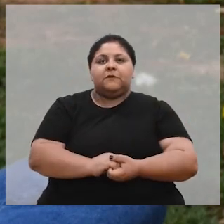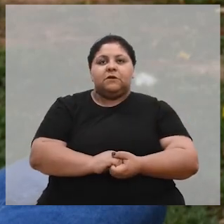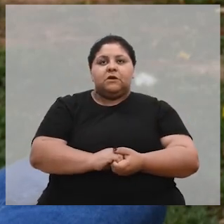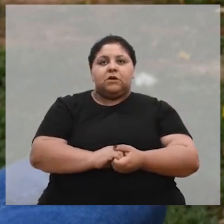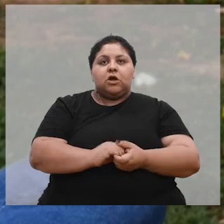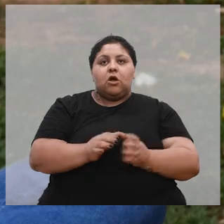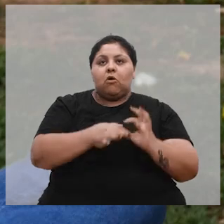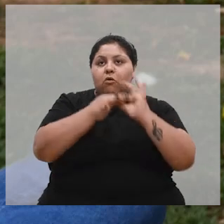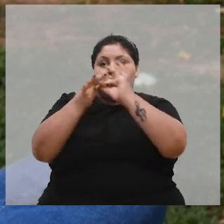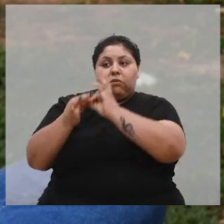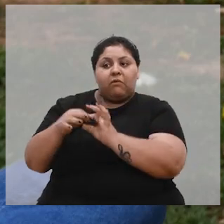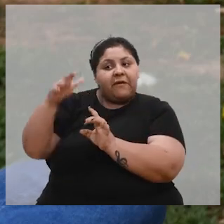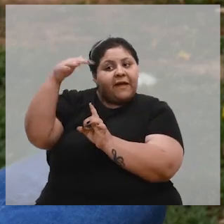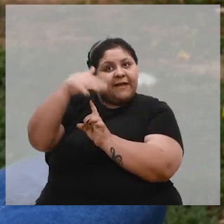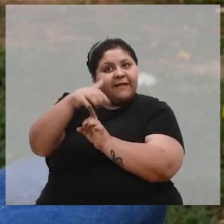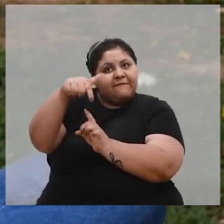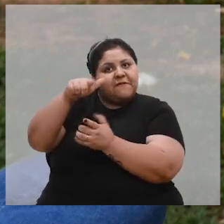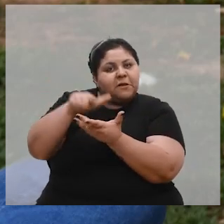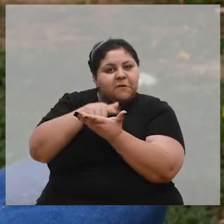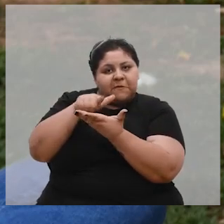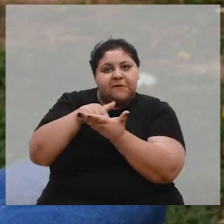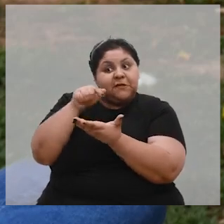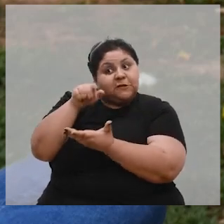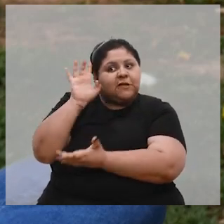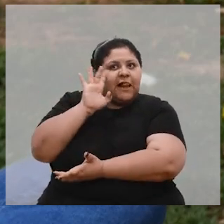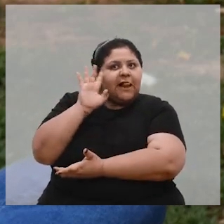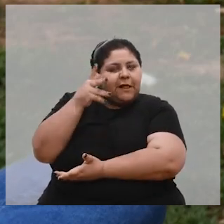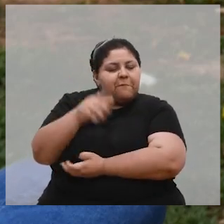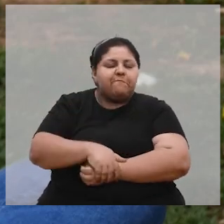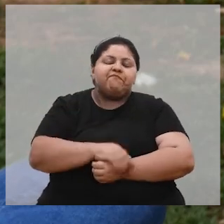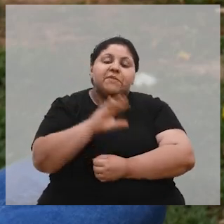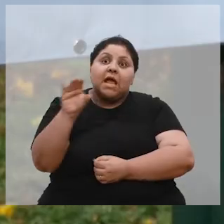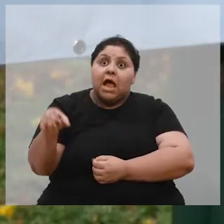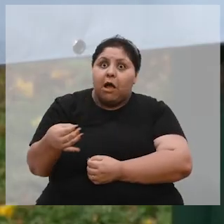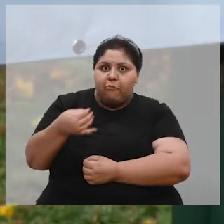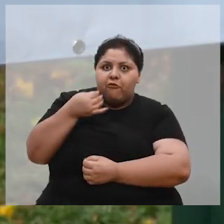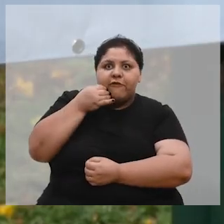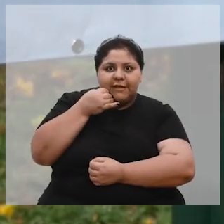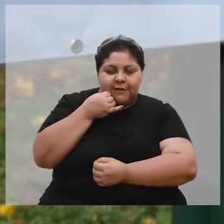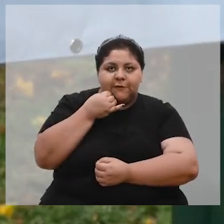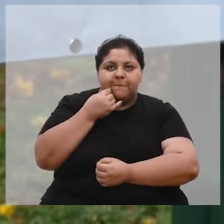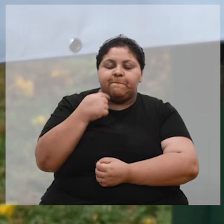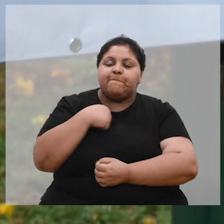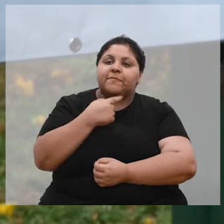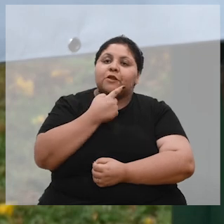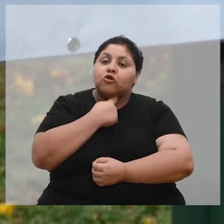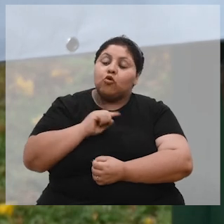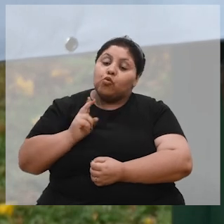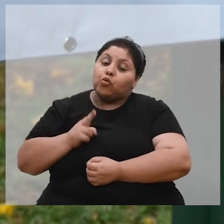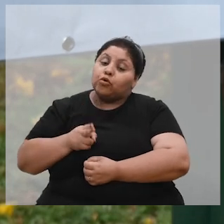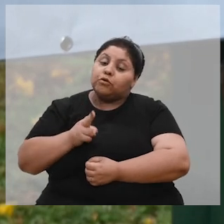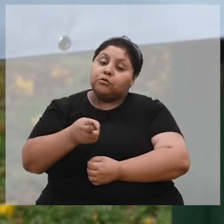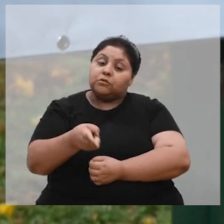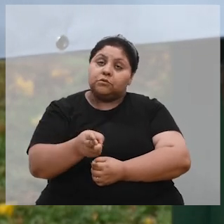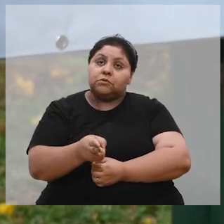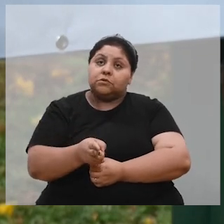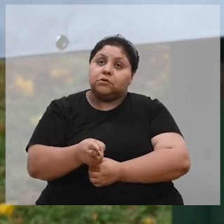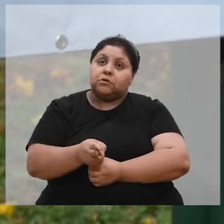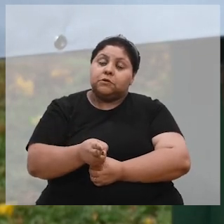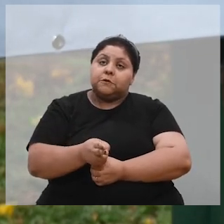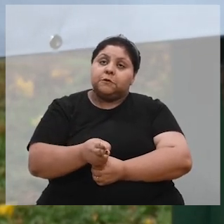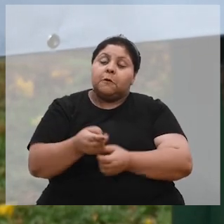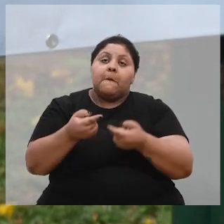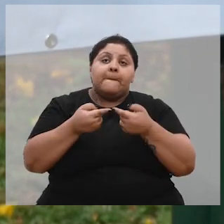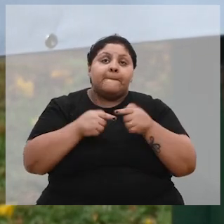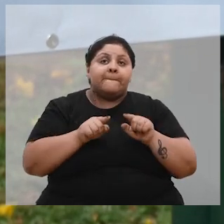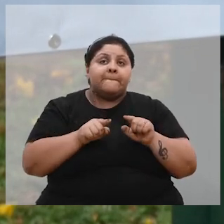que culminam na Feira do Livro. Isso é bacana. Aproveitando esse gancho da Elô, Roger, eu gostaria que tu continuasses na